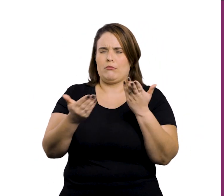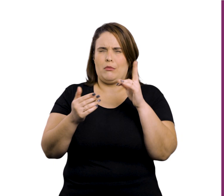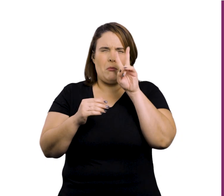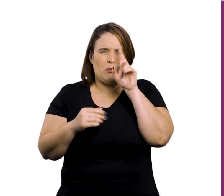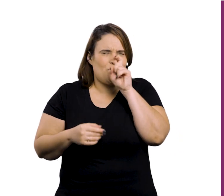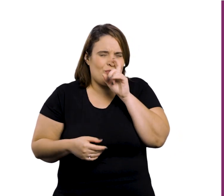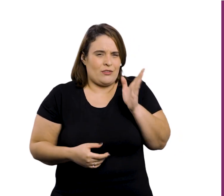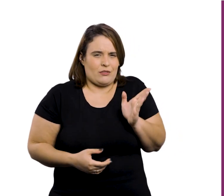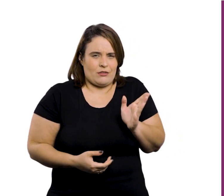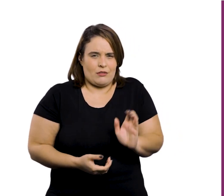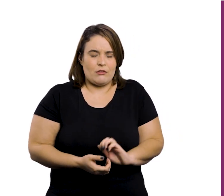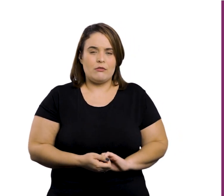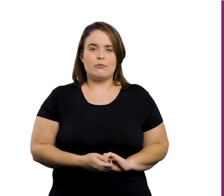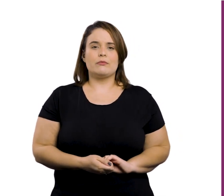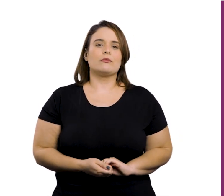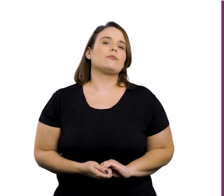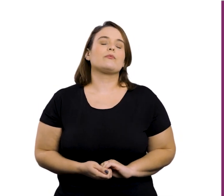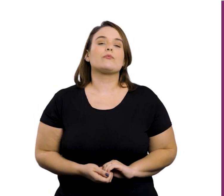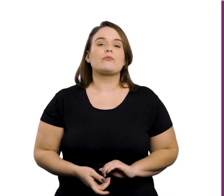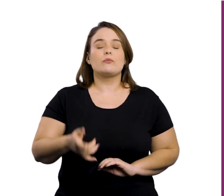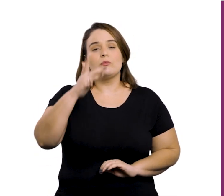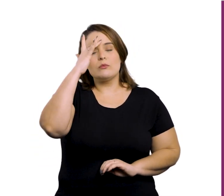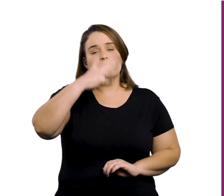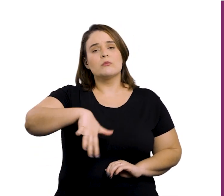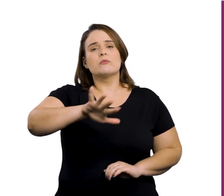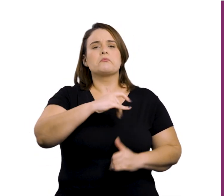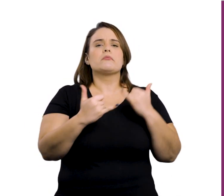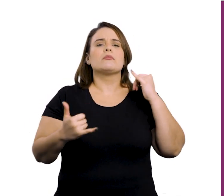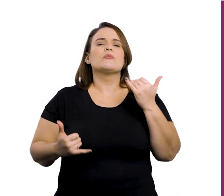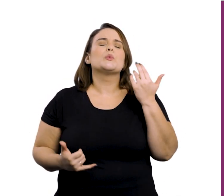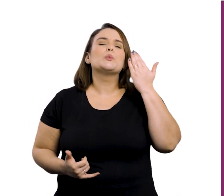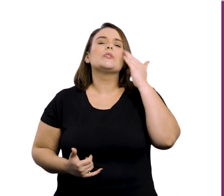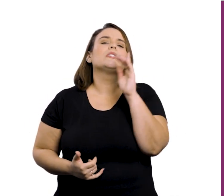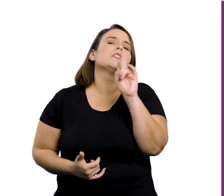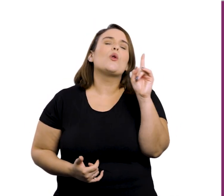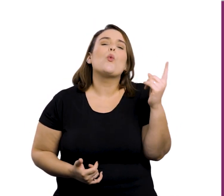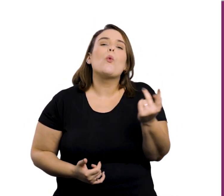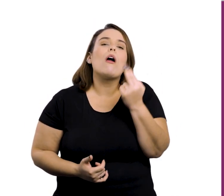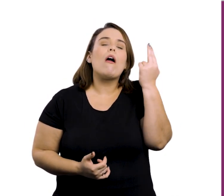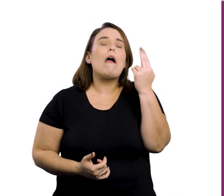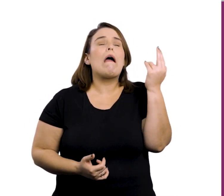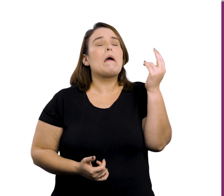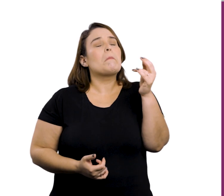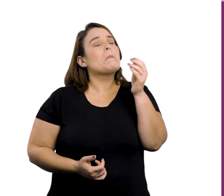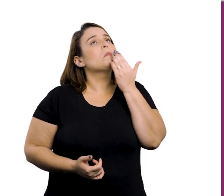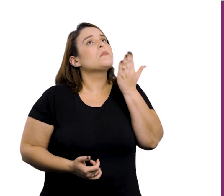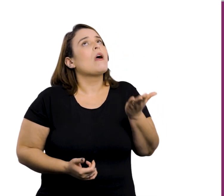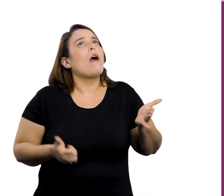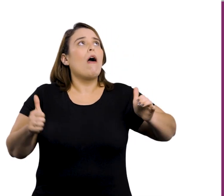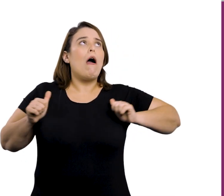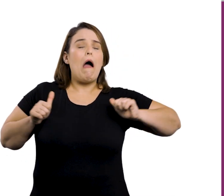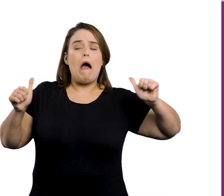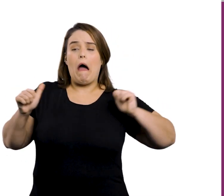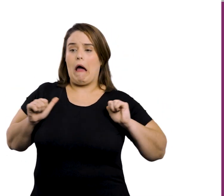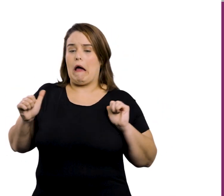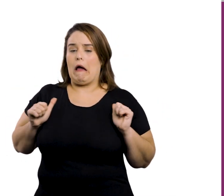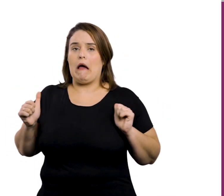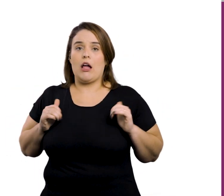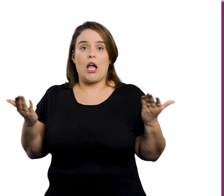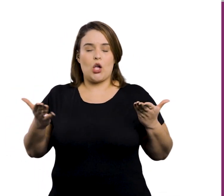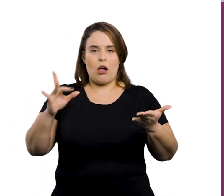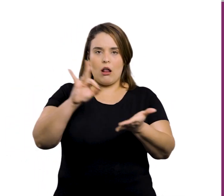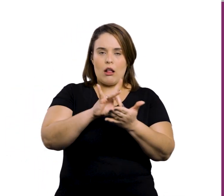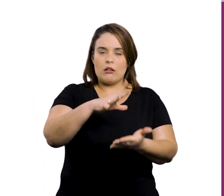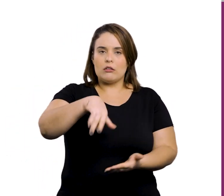O grande ponto que essas pessoas parecem não entender é que é impossível exigir uma suposta neutralidade diante da realidade